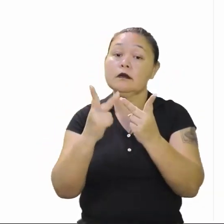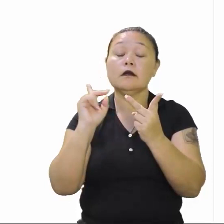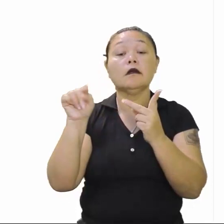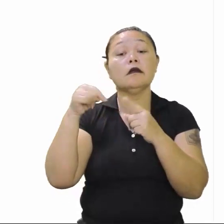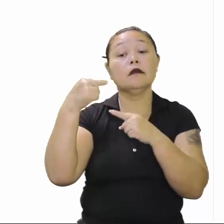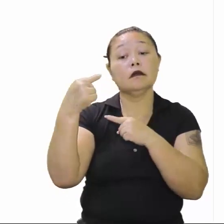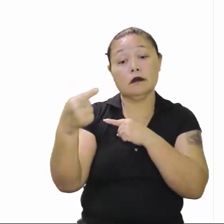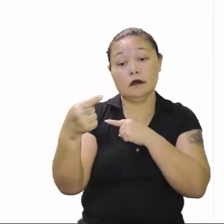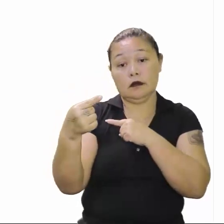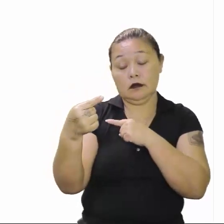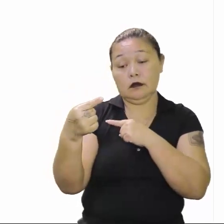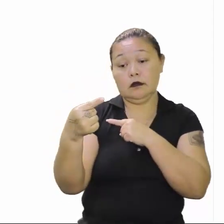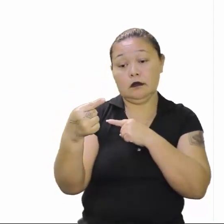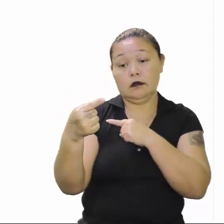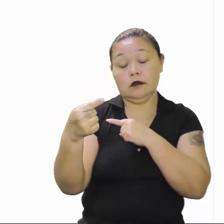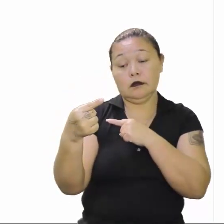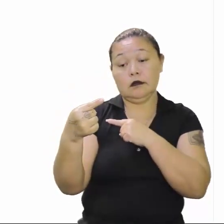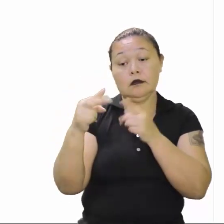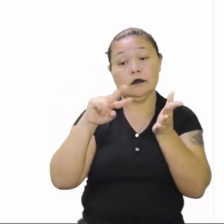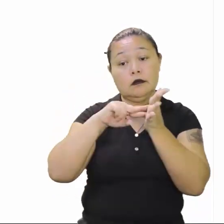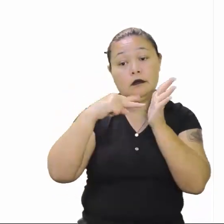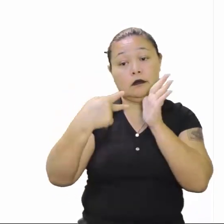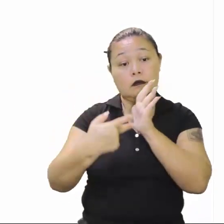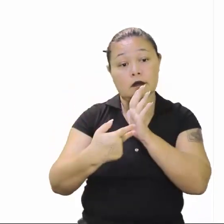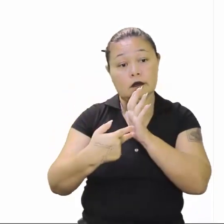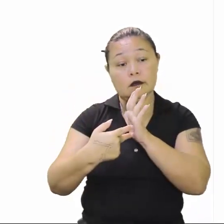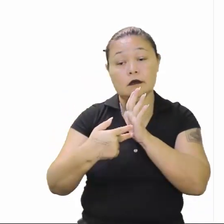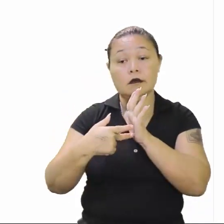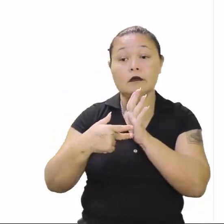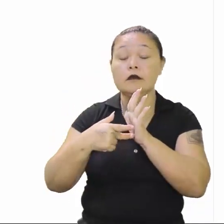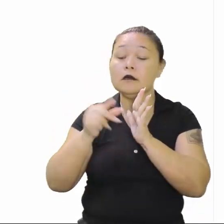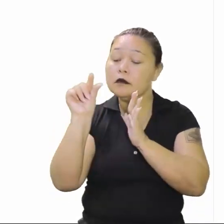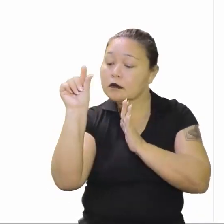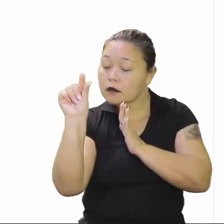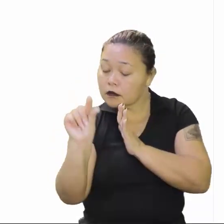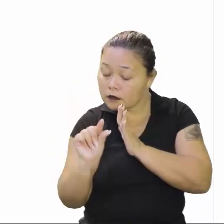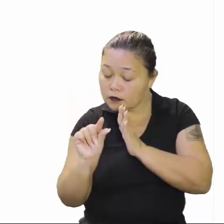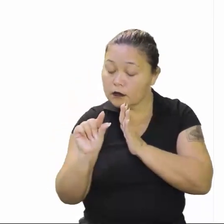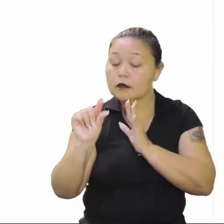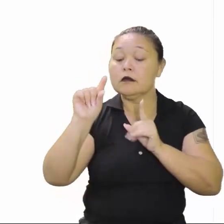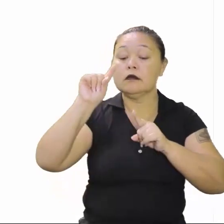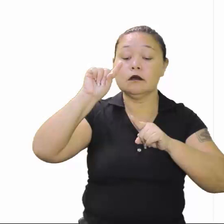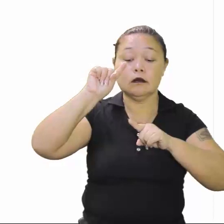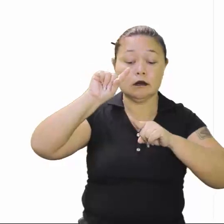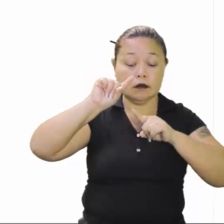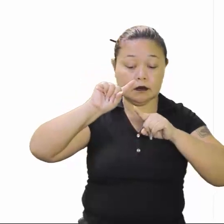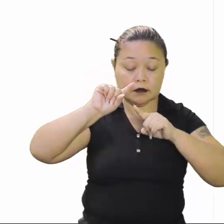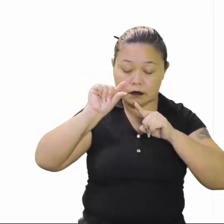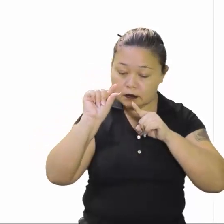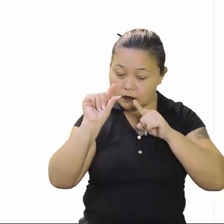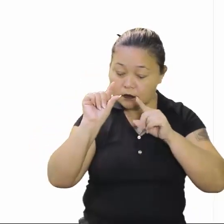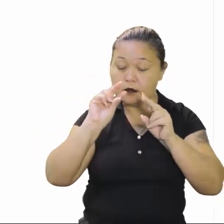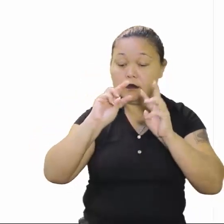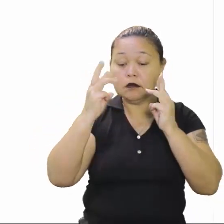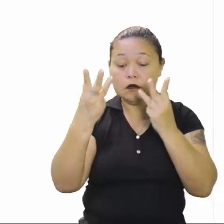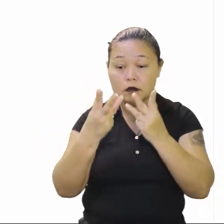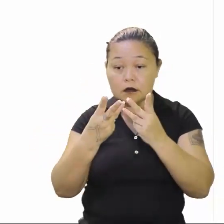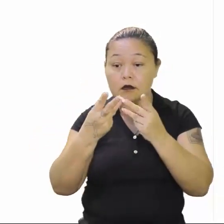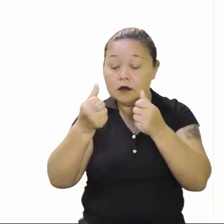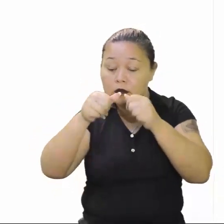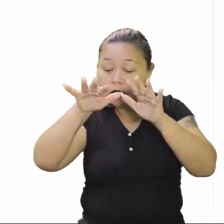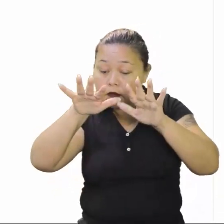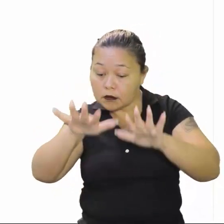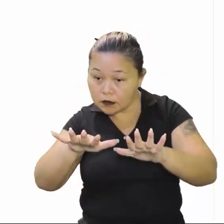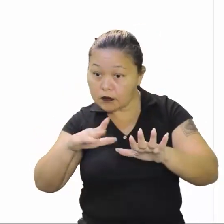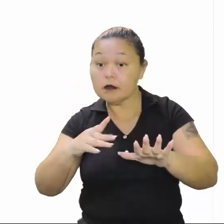palavras, de uma porção de matéria expressa o quanto de espaço ocupado por ela. Quer